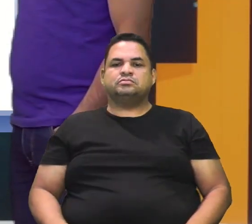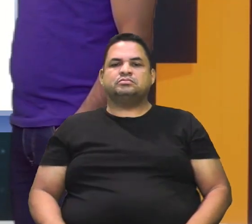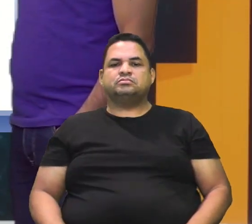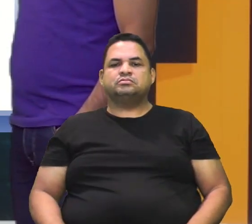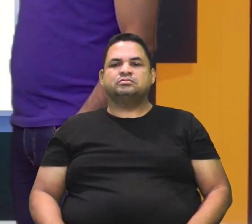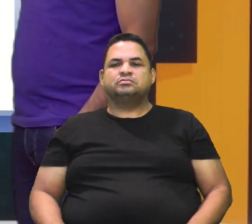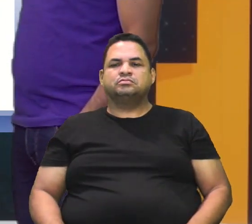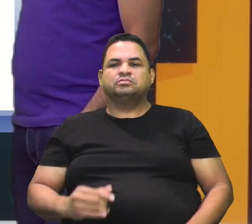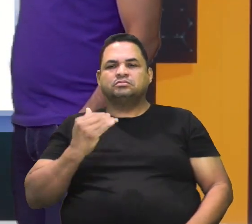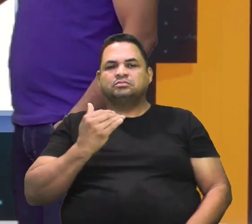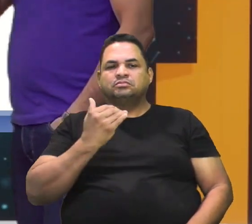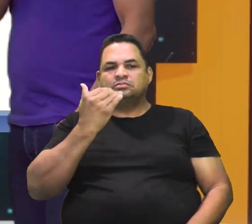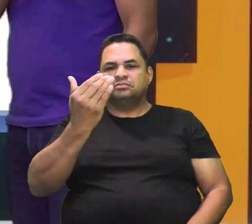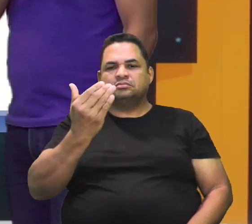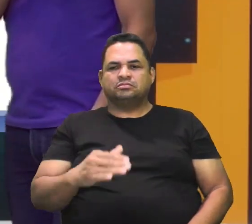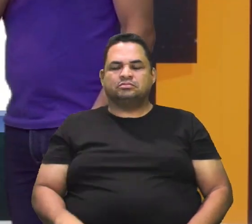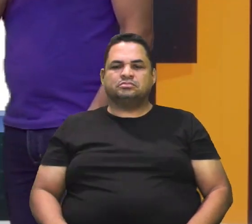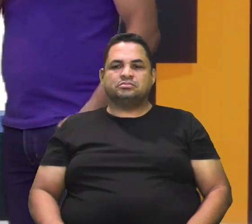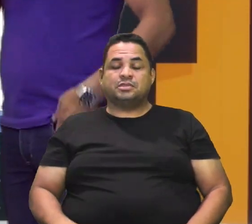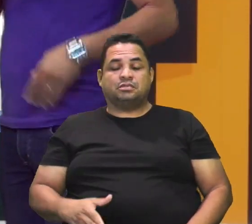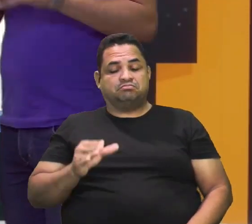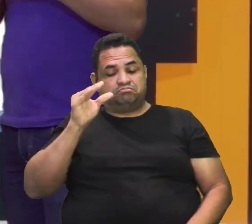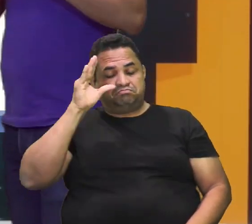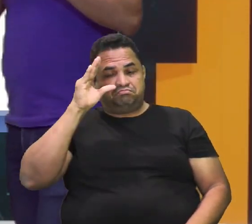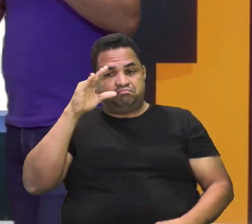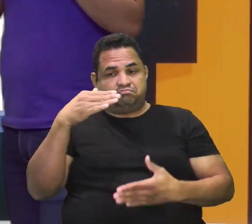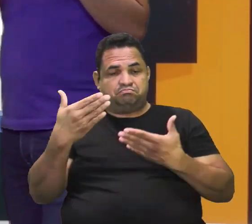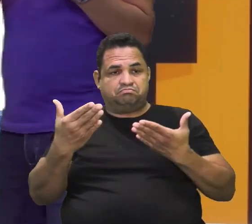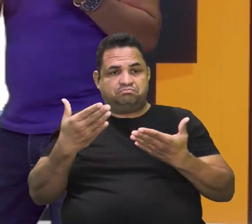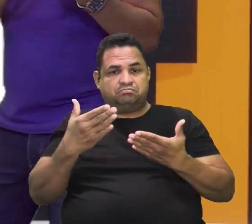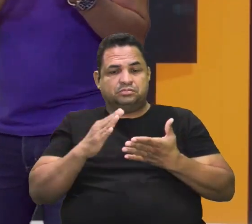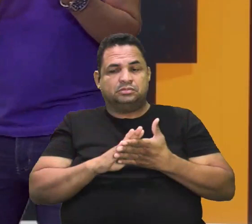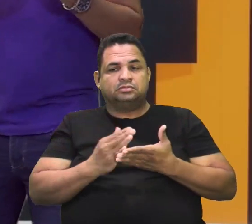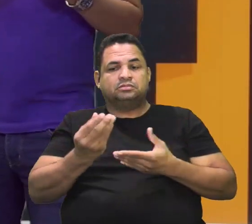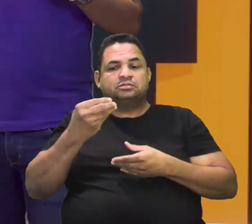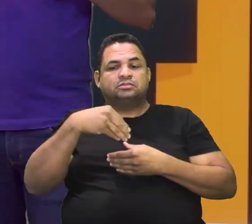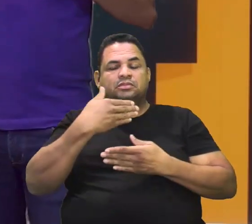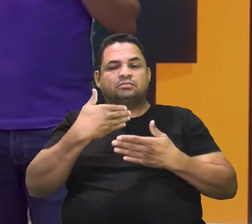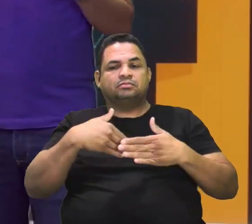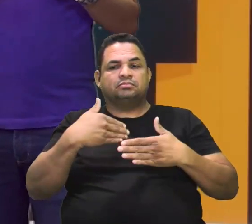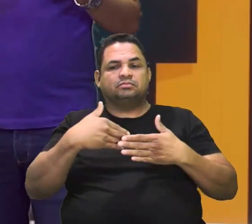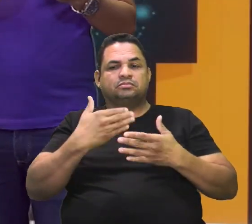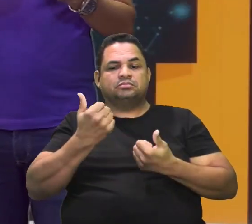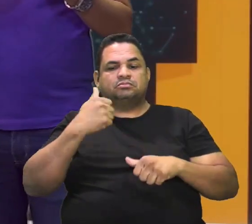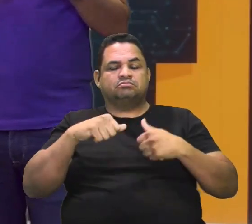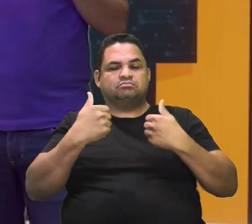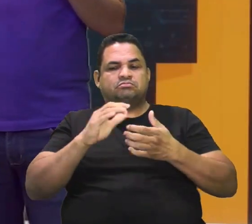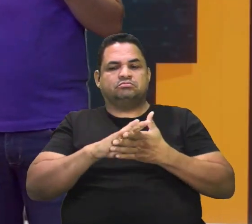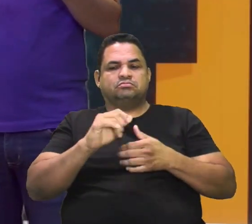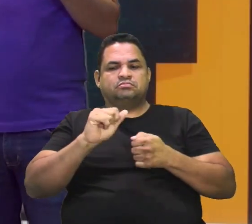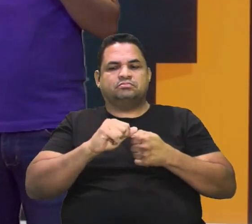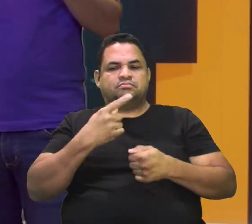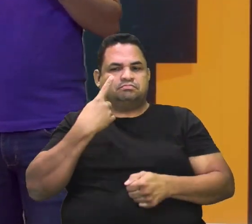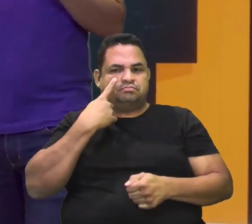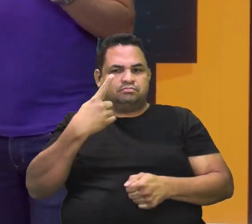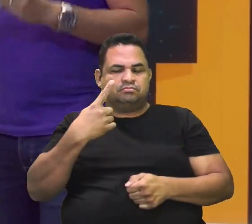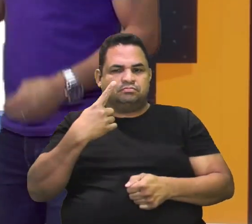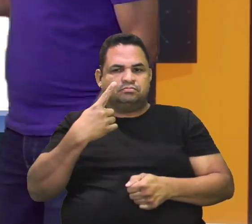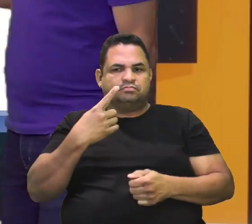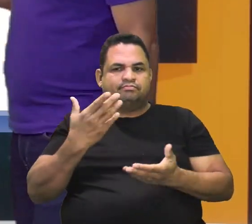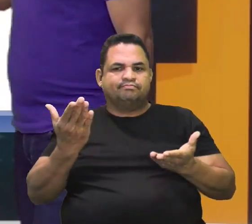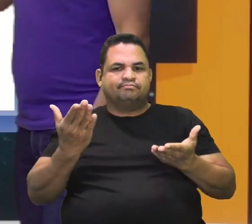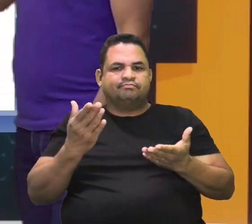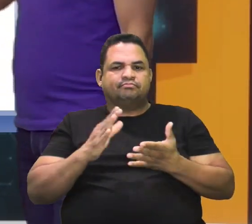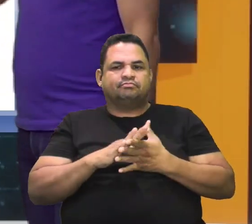é igual que naquele outro lado. E uma coisa interessante, né? Na prova ou numa avaliação que você vai fazer, você vai observar o quê?